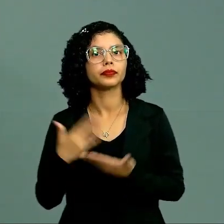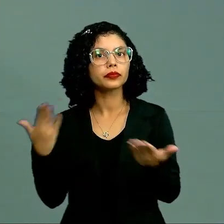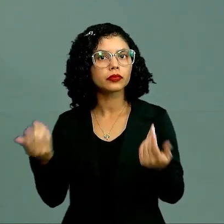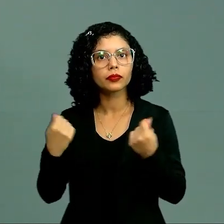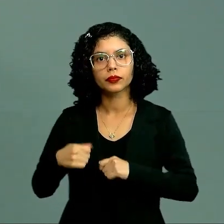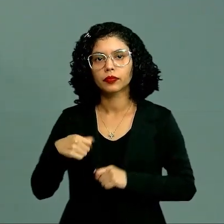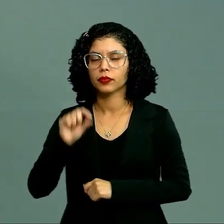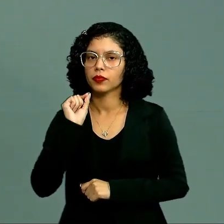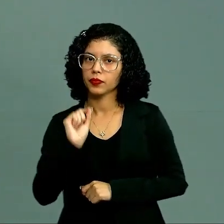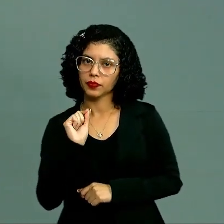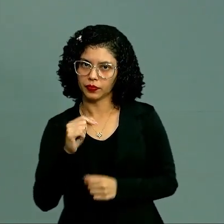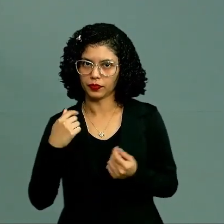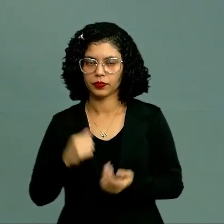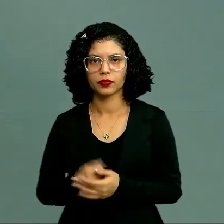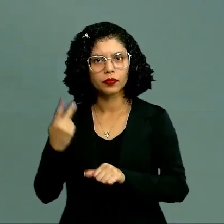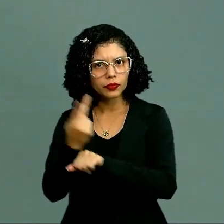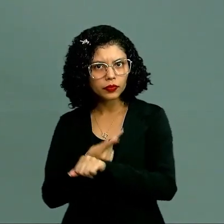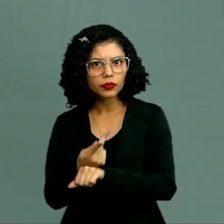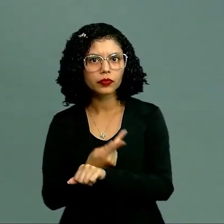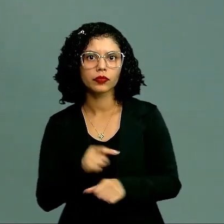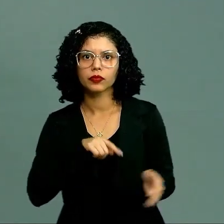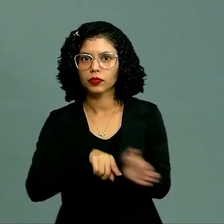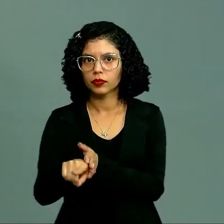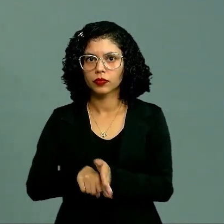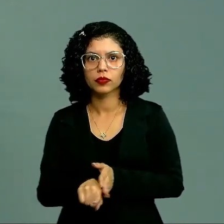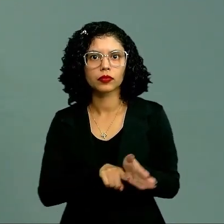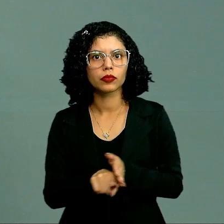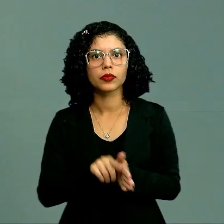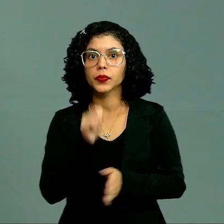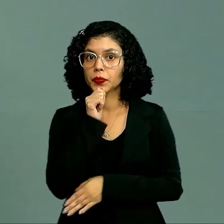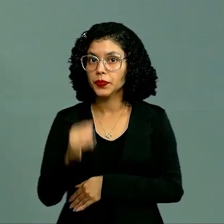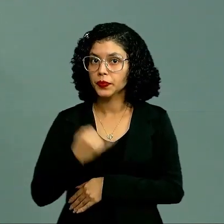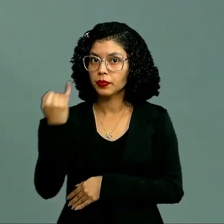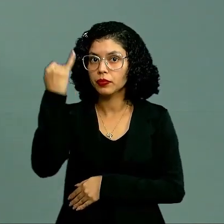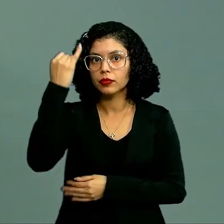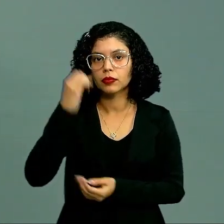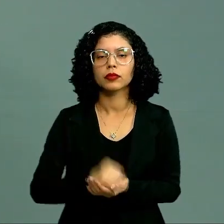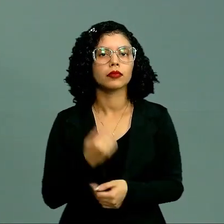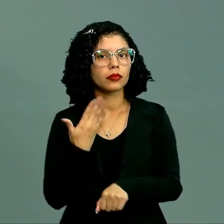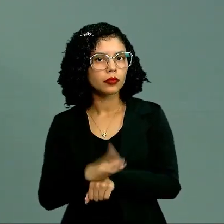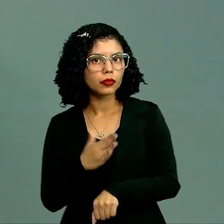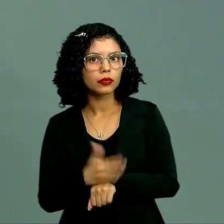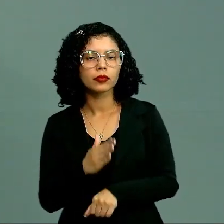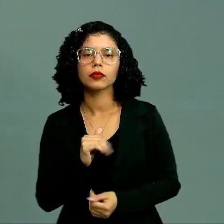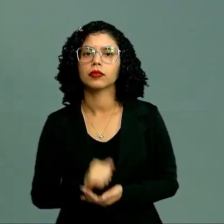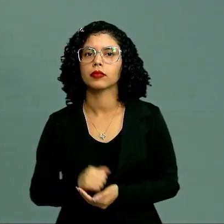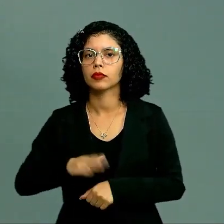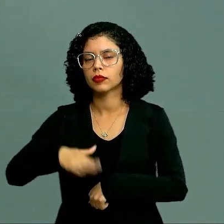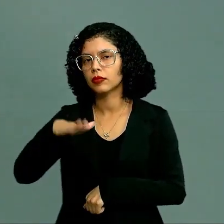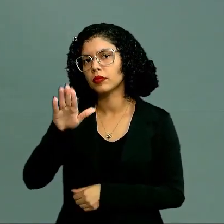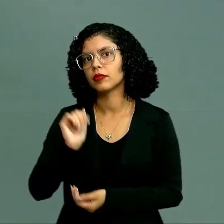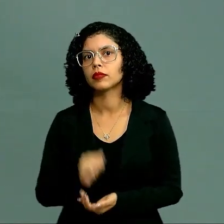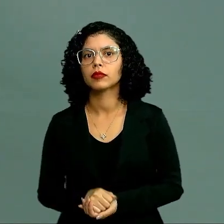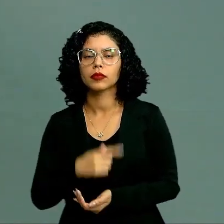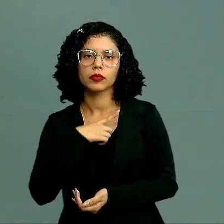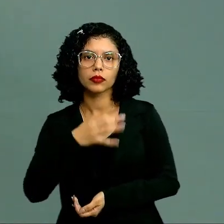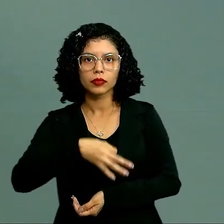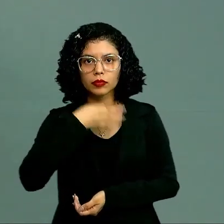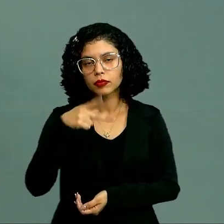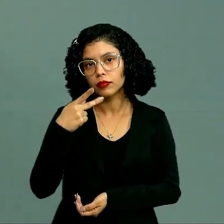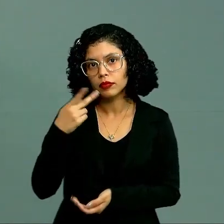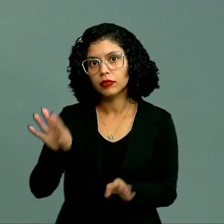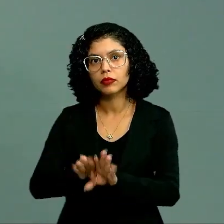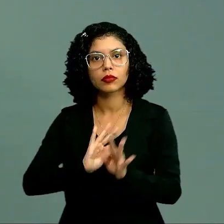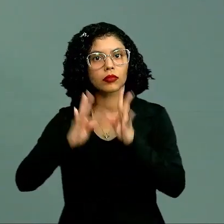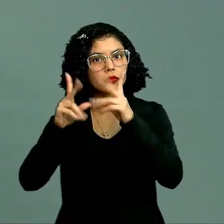necessário que você procure, que você pesquise e, principalmente, que você treine bastante. Lembra que eu tenho comentado todas